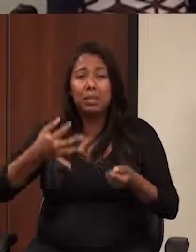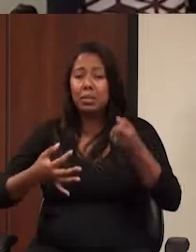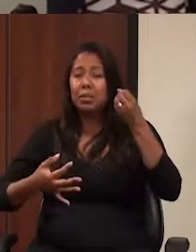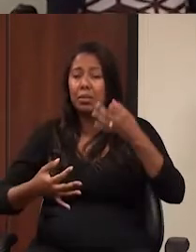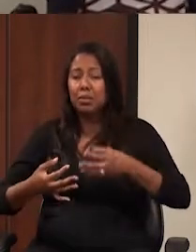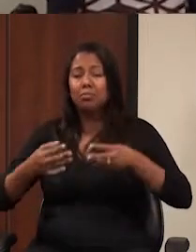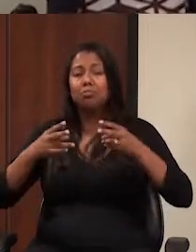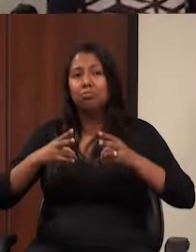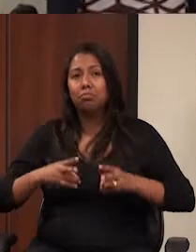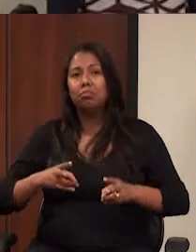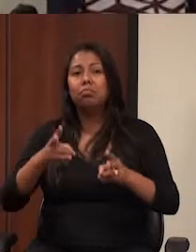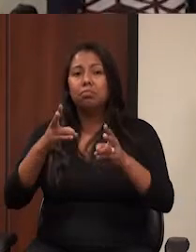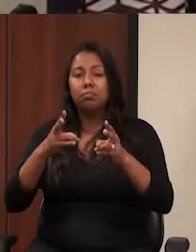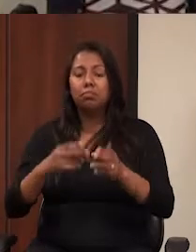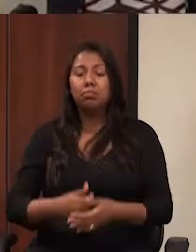isso, né?